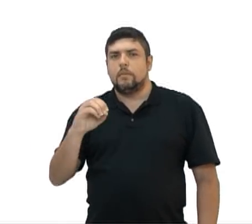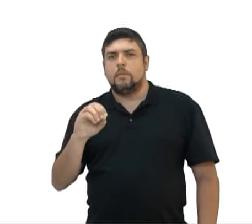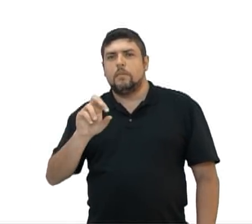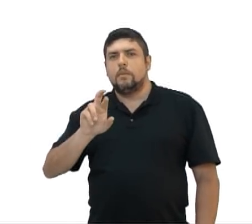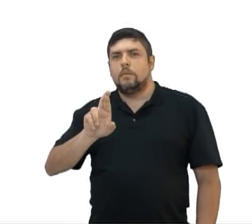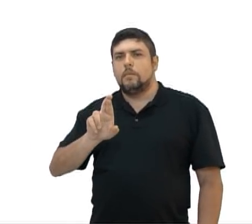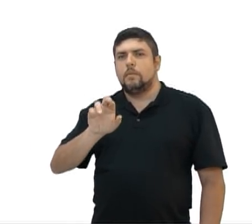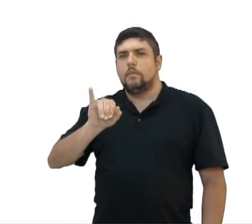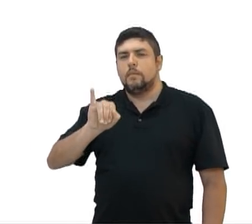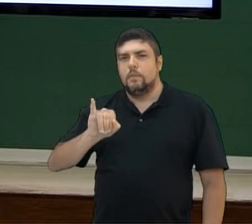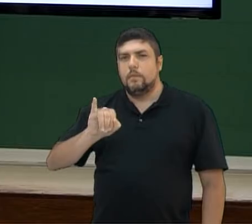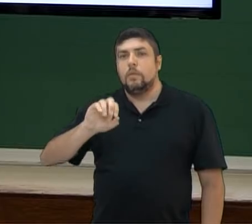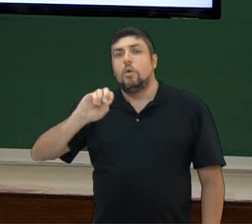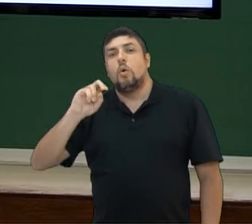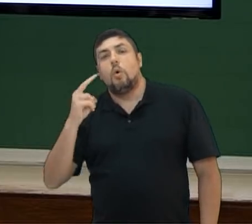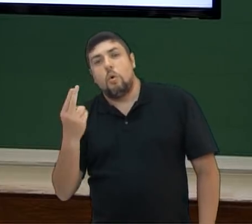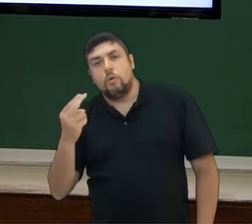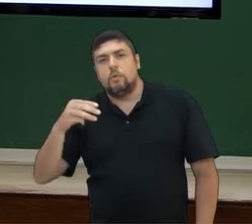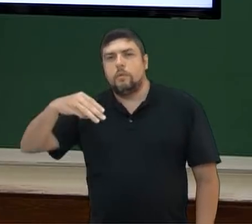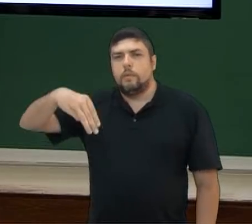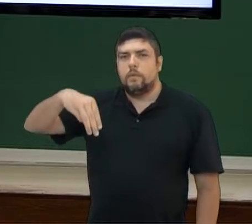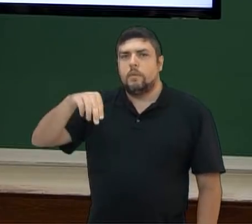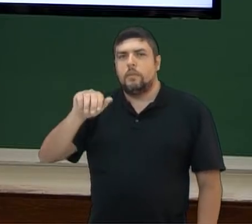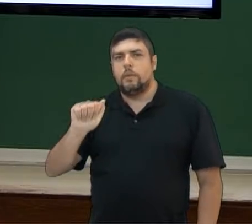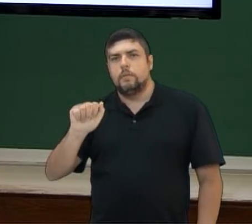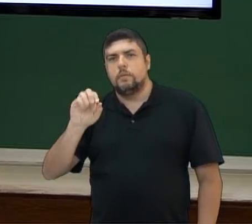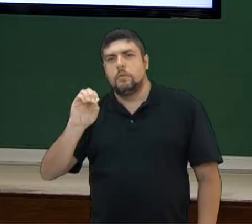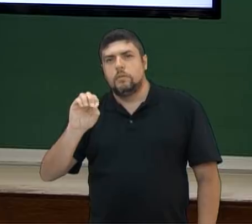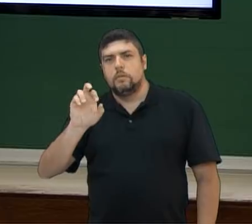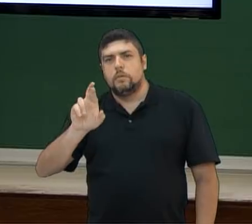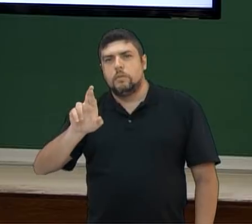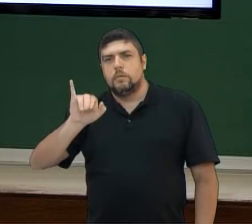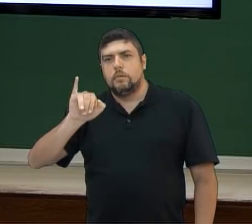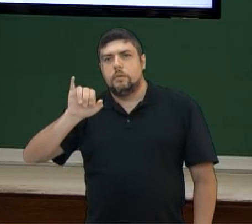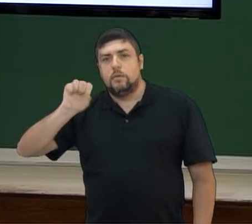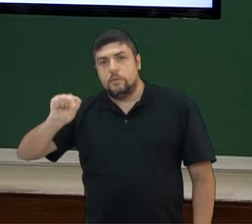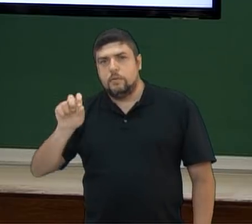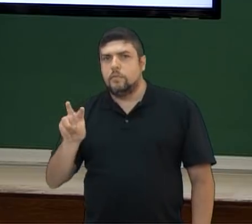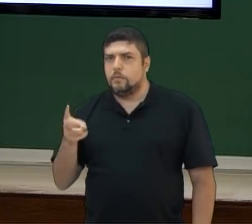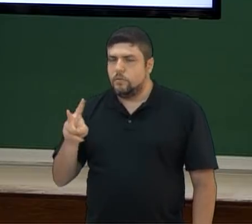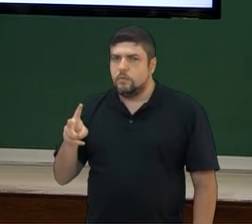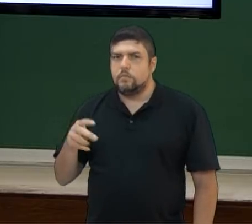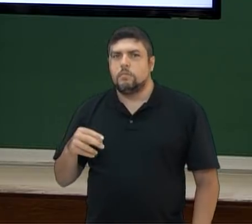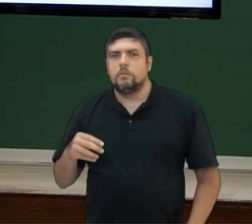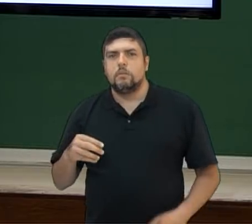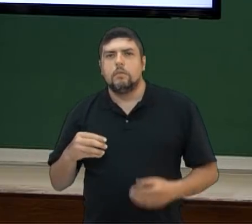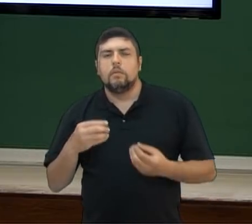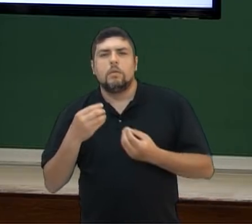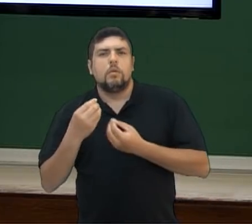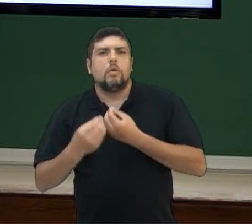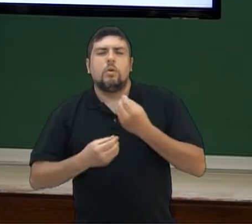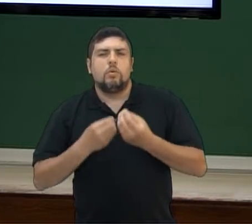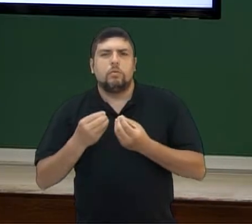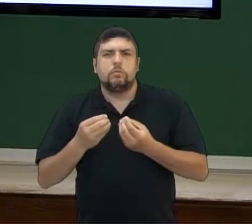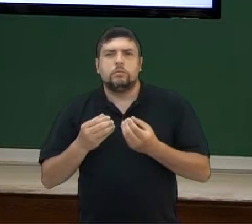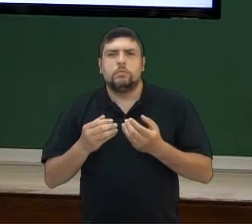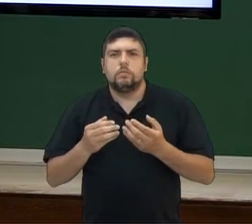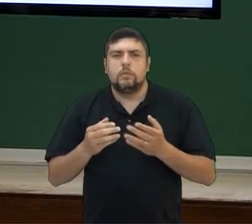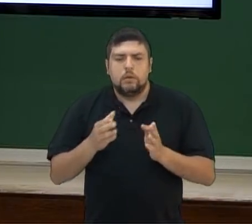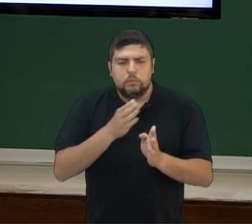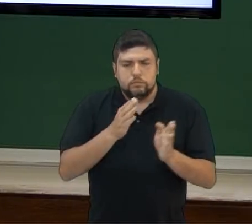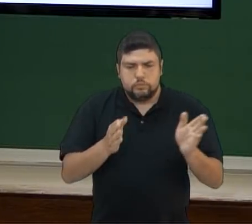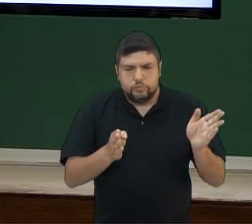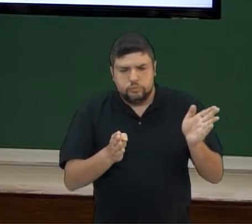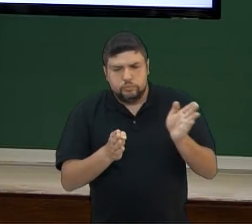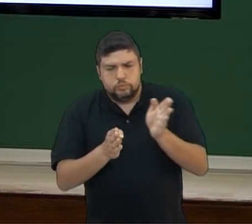com S no final ou maori, aparece das duas formas. São feitos tatuagens nos ritos de passagem. Quer dizer, quando